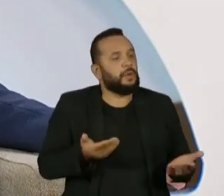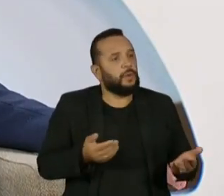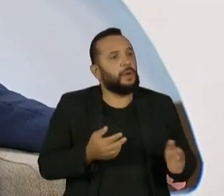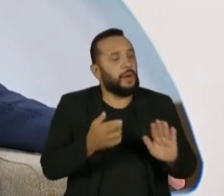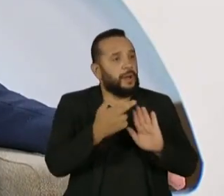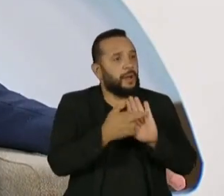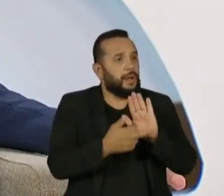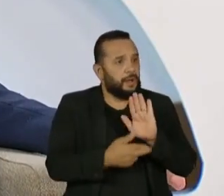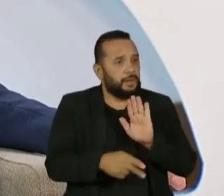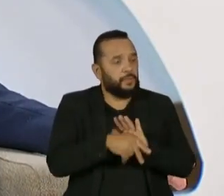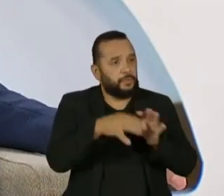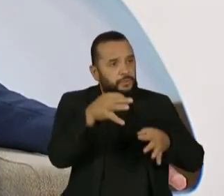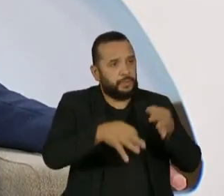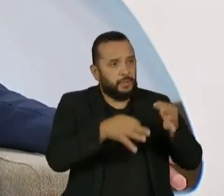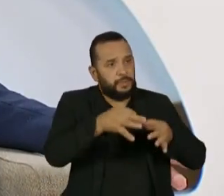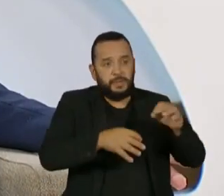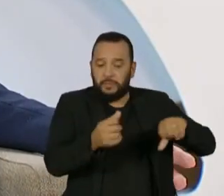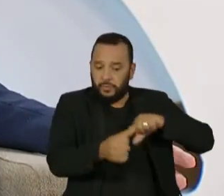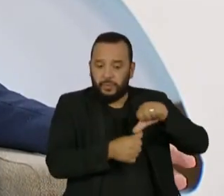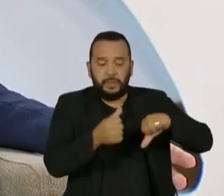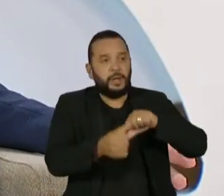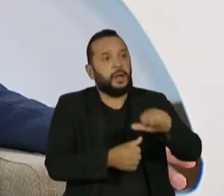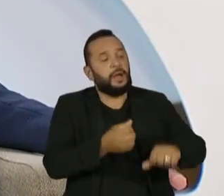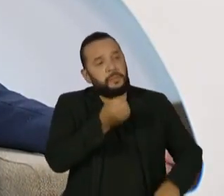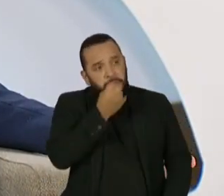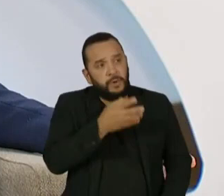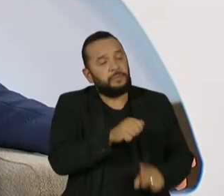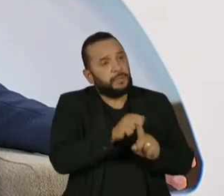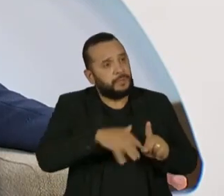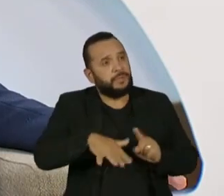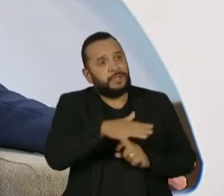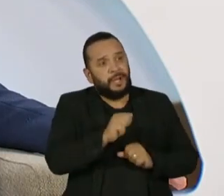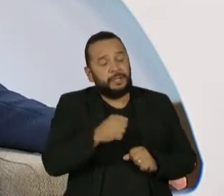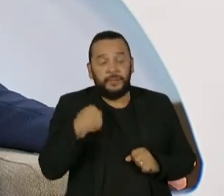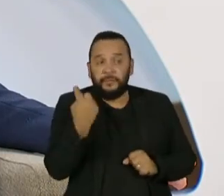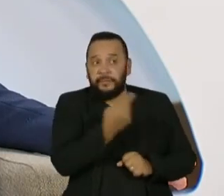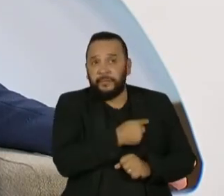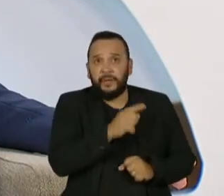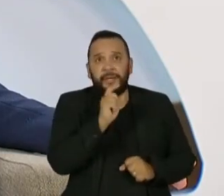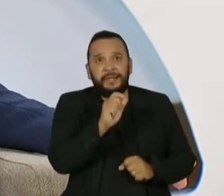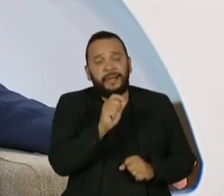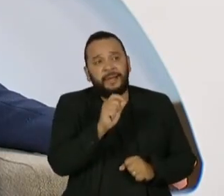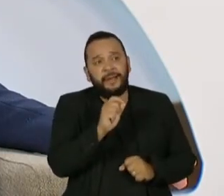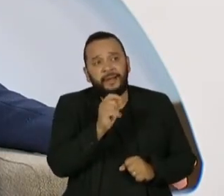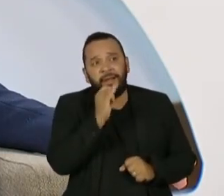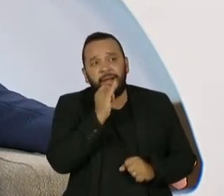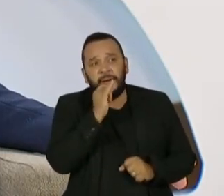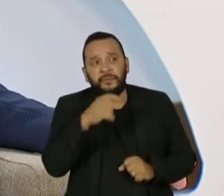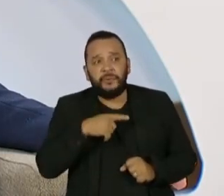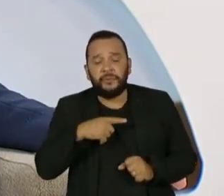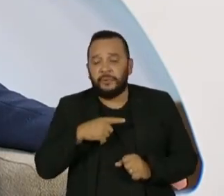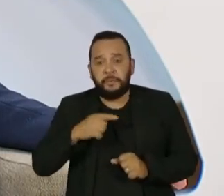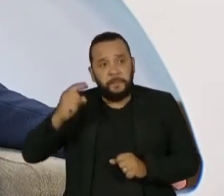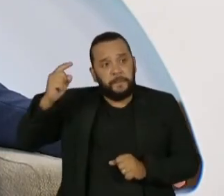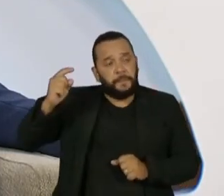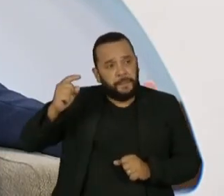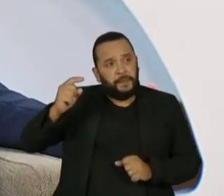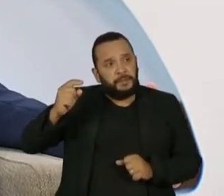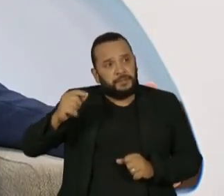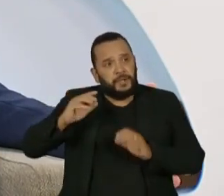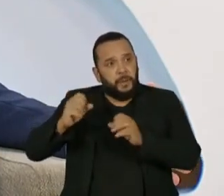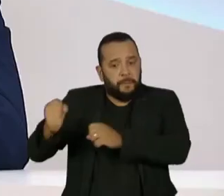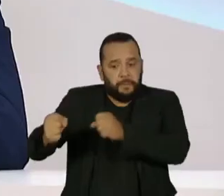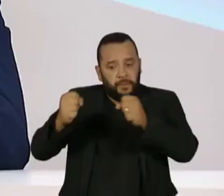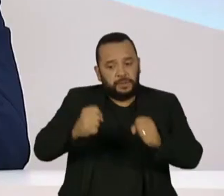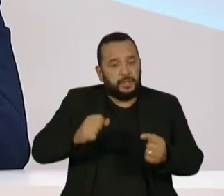sociedade. Então, em suma, nós não temos interesse de tirar prerrogativas do Supremo Tribunal Federal. Nós